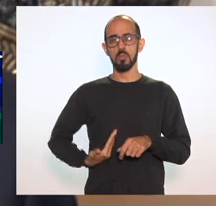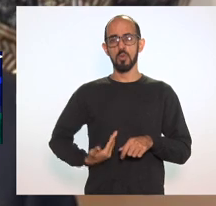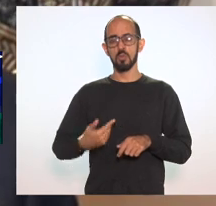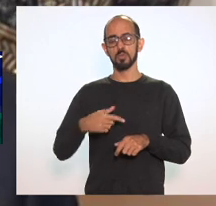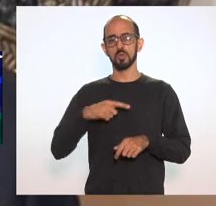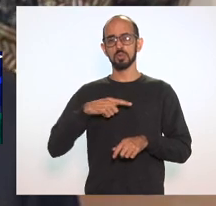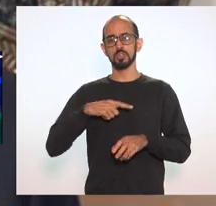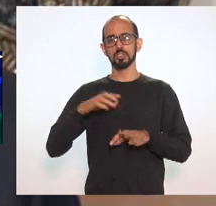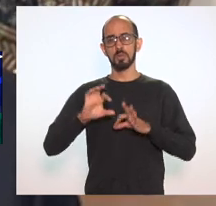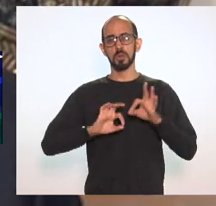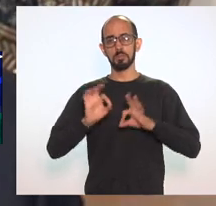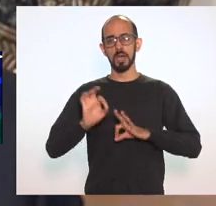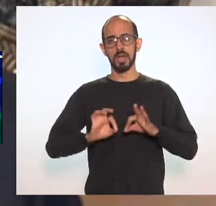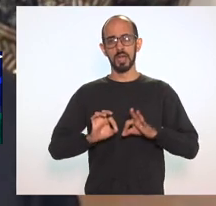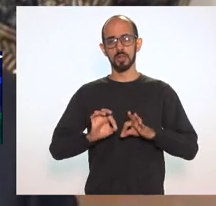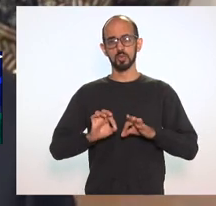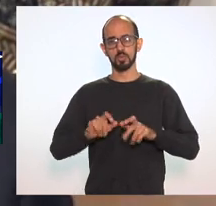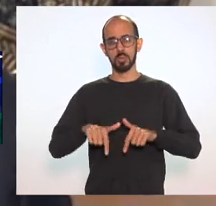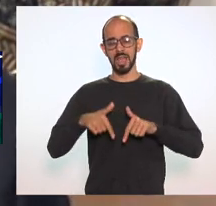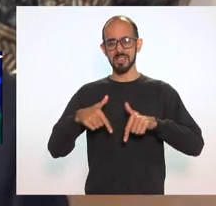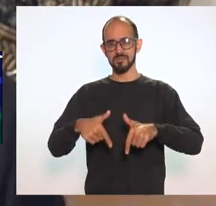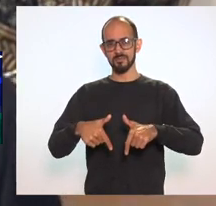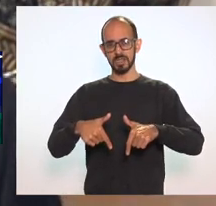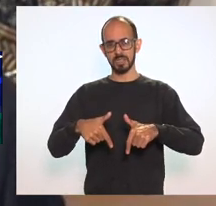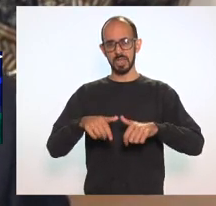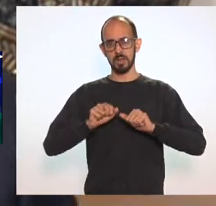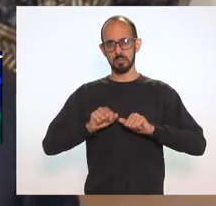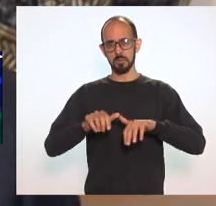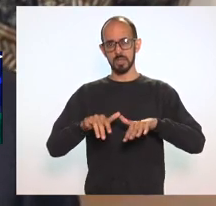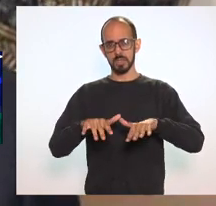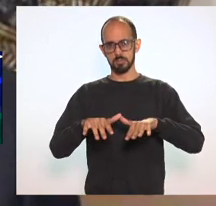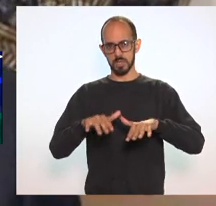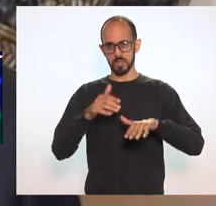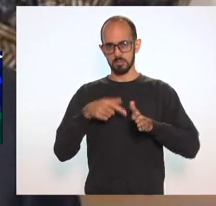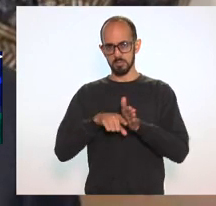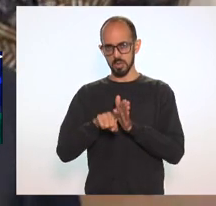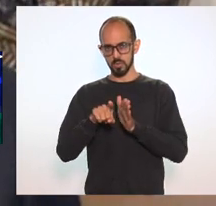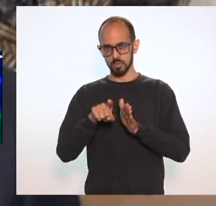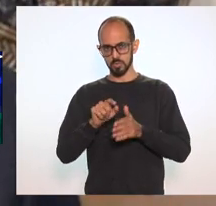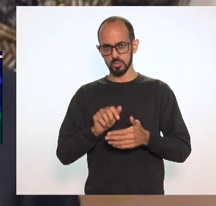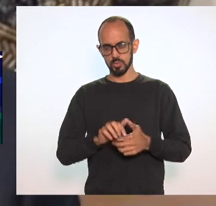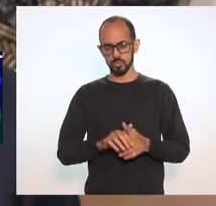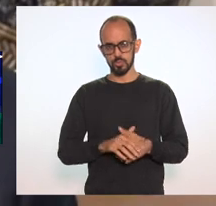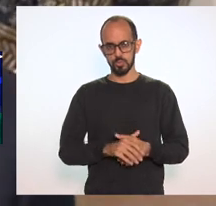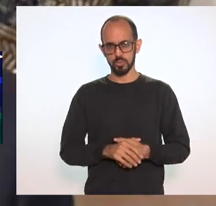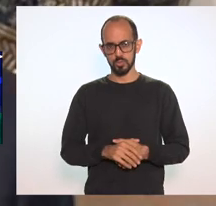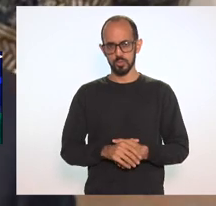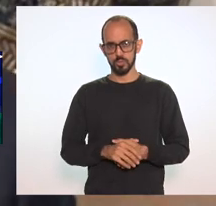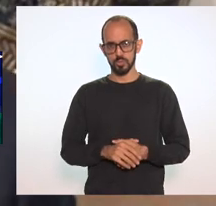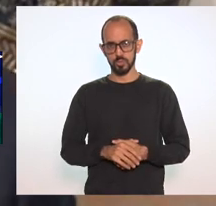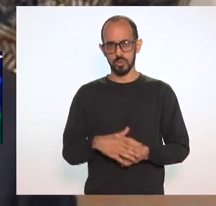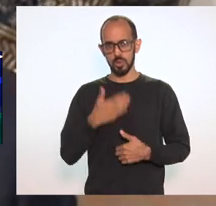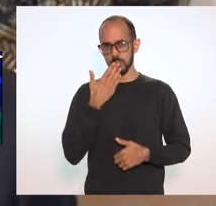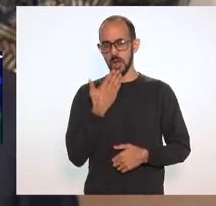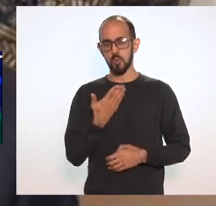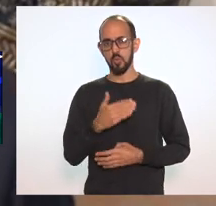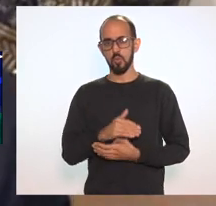preparado para enfrentar uma pandemia como essa Oi